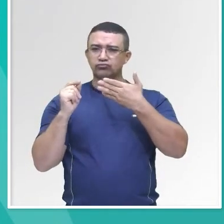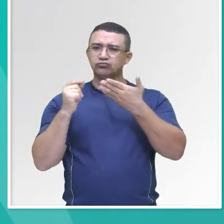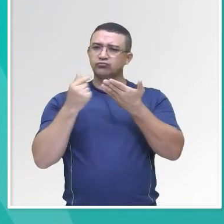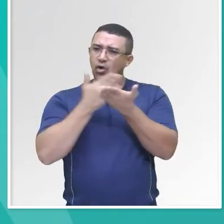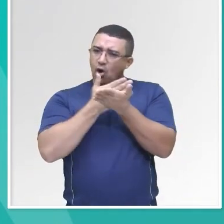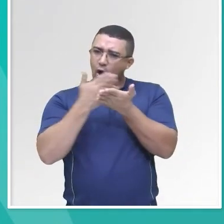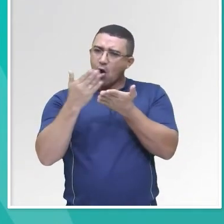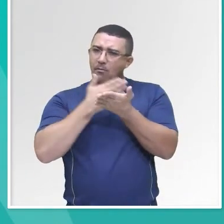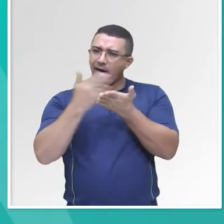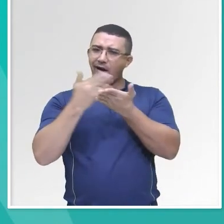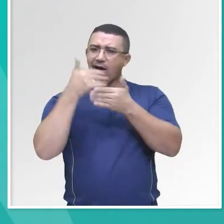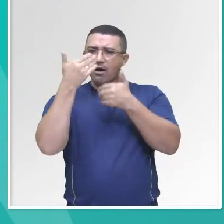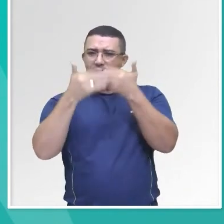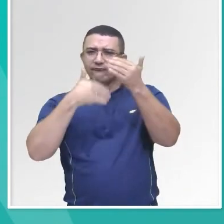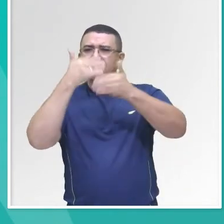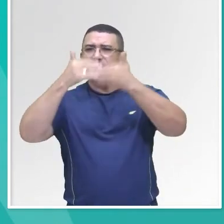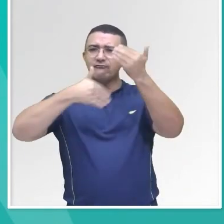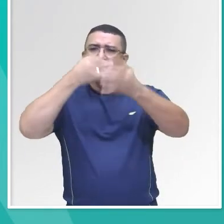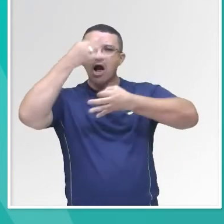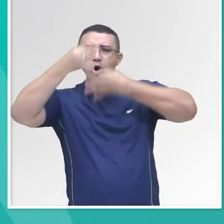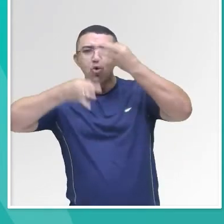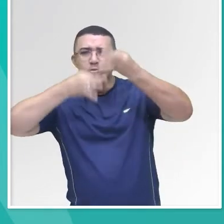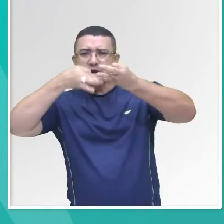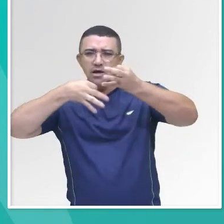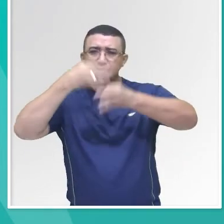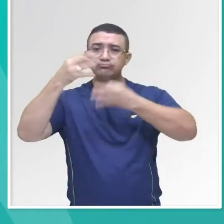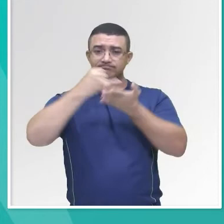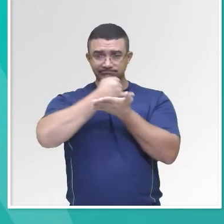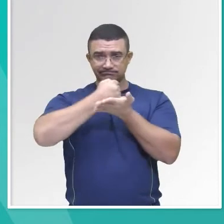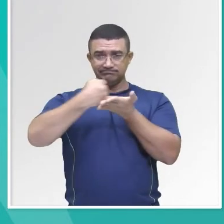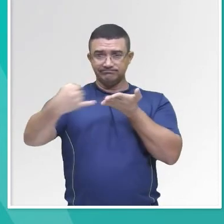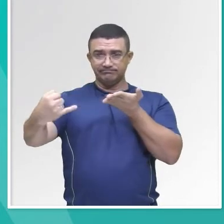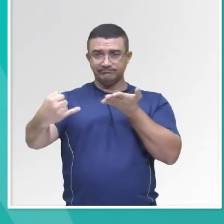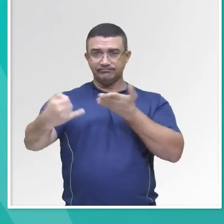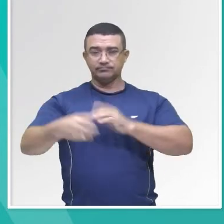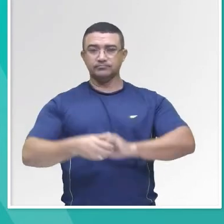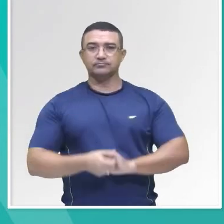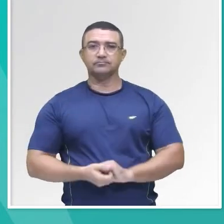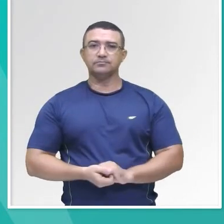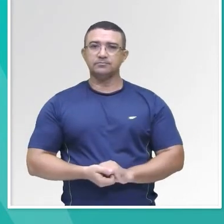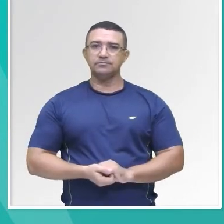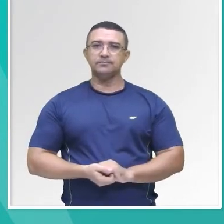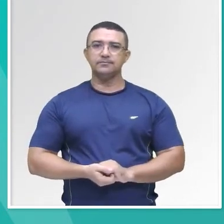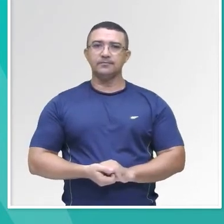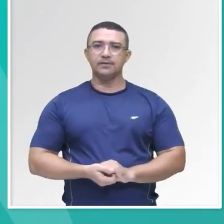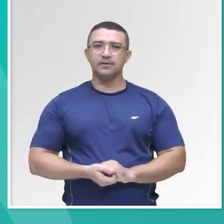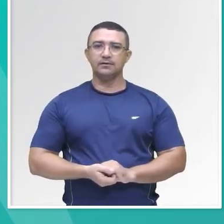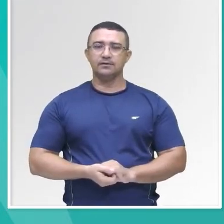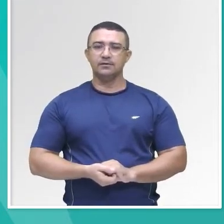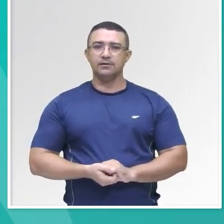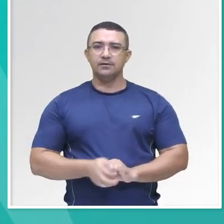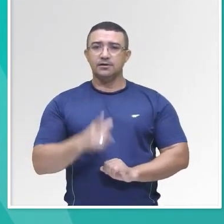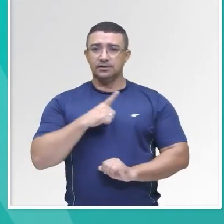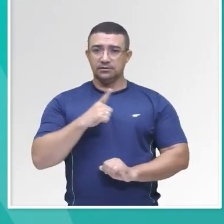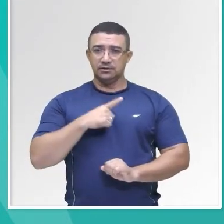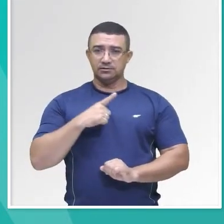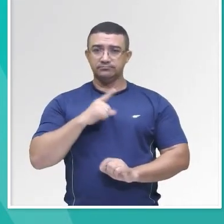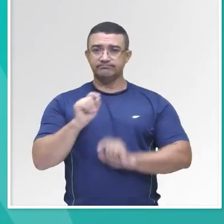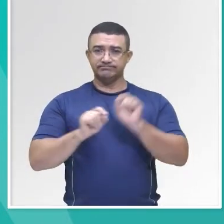os argumentos na introdução. Então, vamos iniciar, ó. Nós temos aí